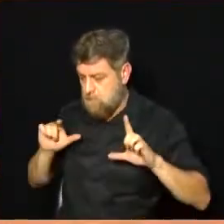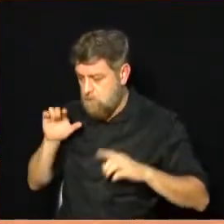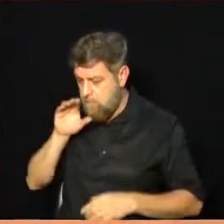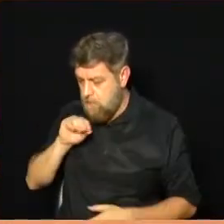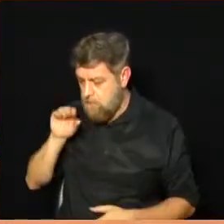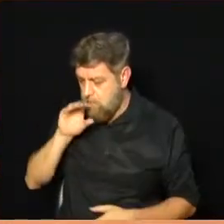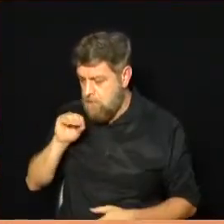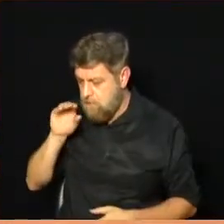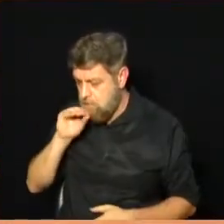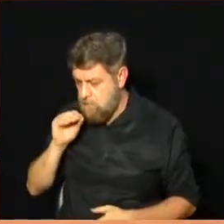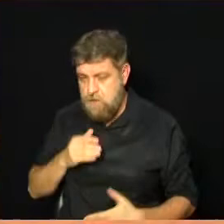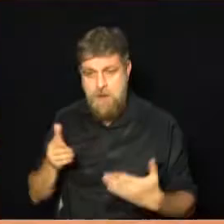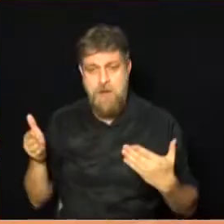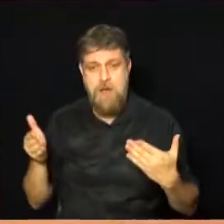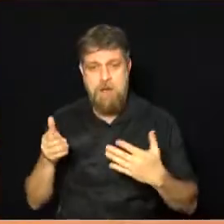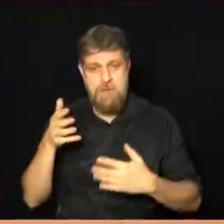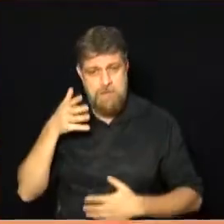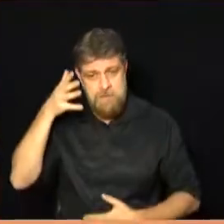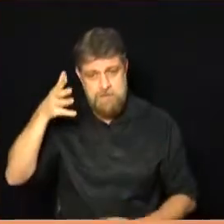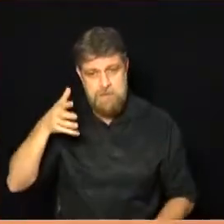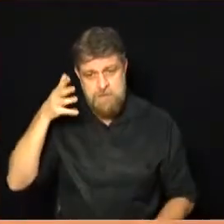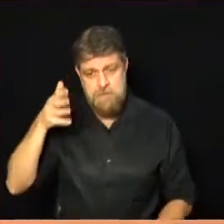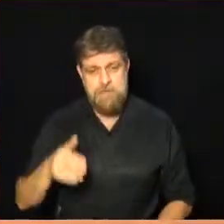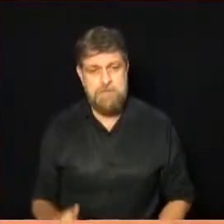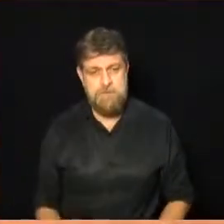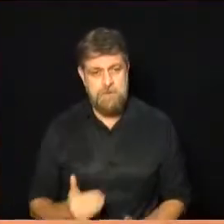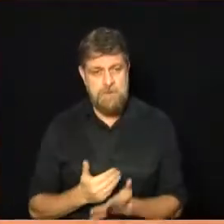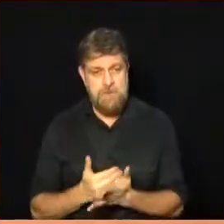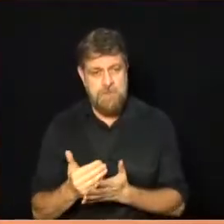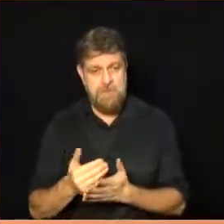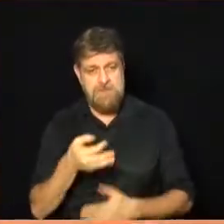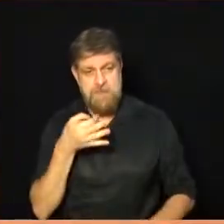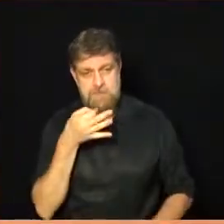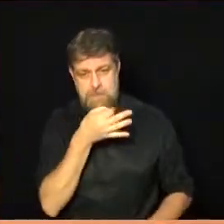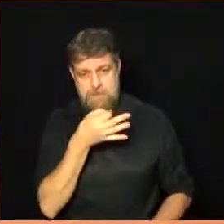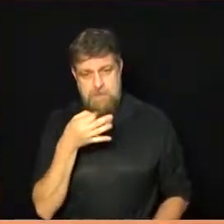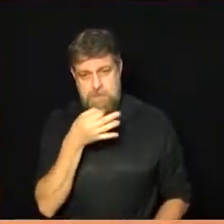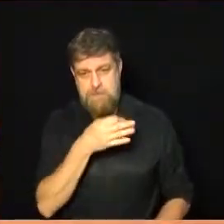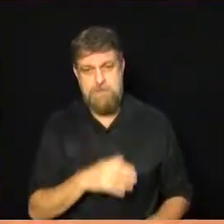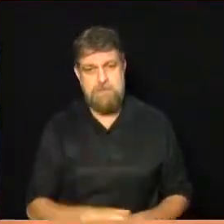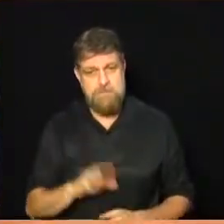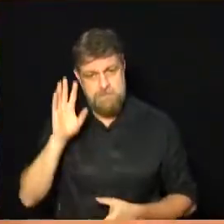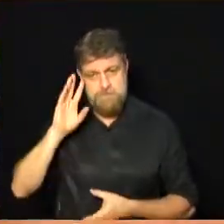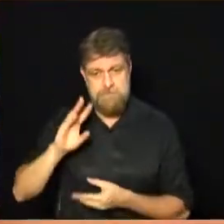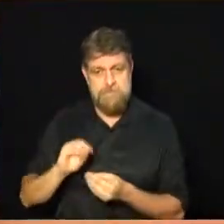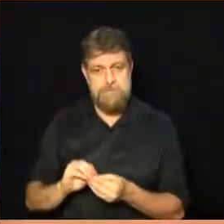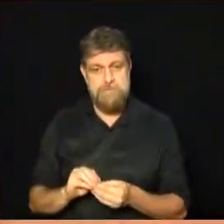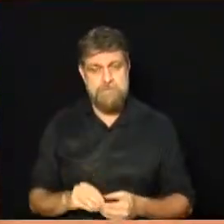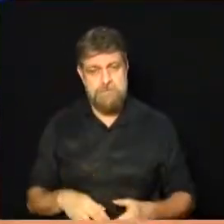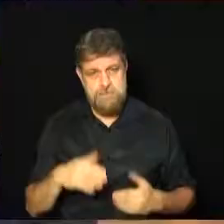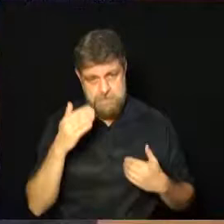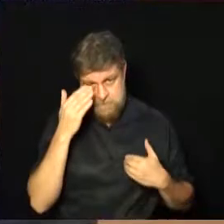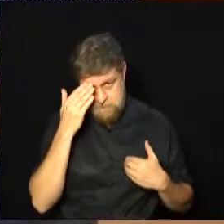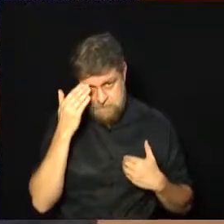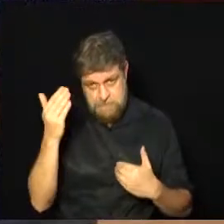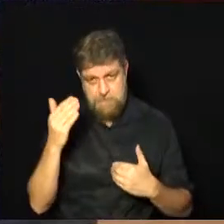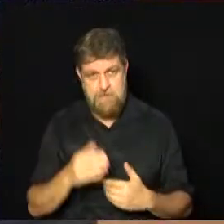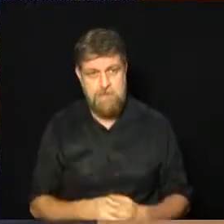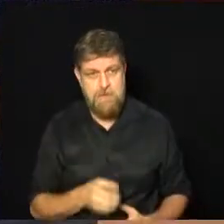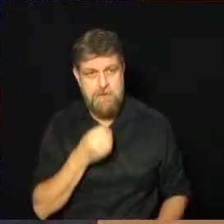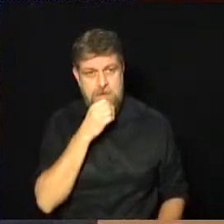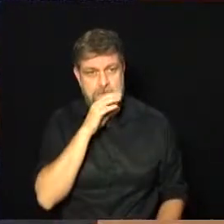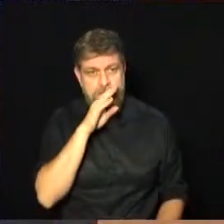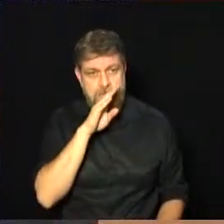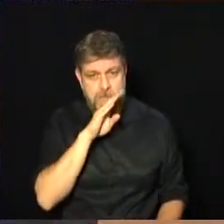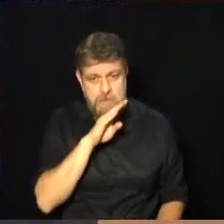e passo a palavra ao secretário para poder explanar aí as suas conclusões. Por favor. Ok, muito boa tarde,